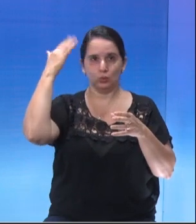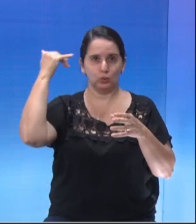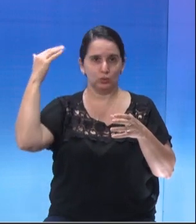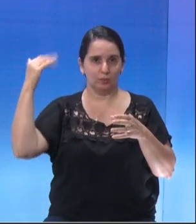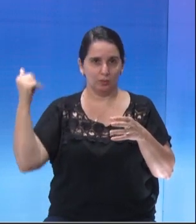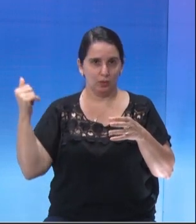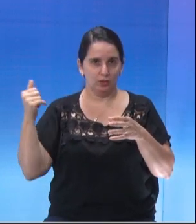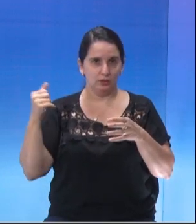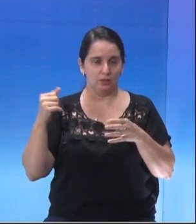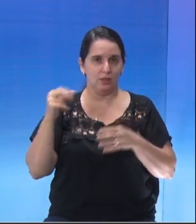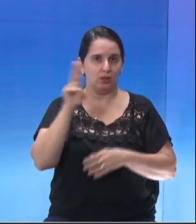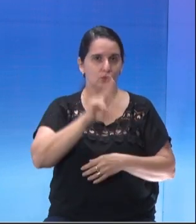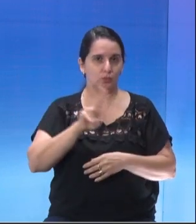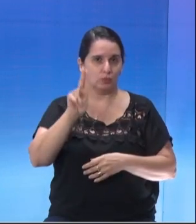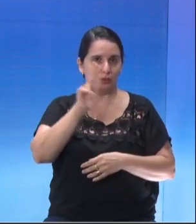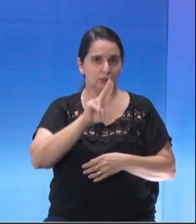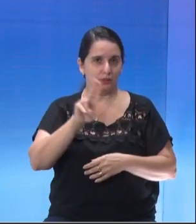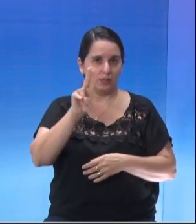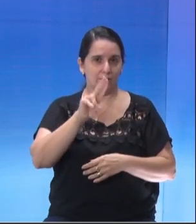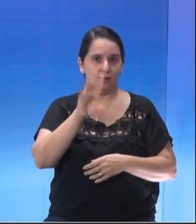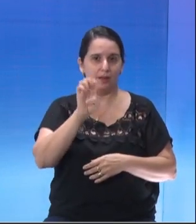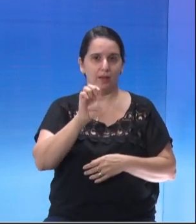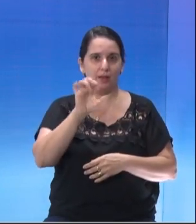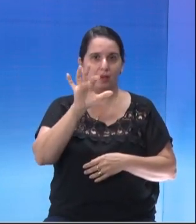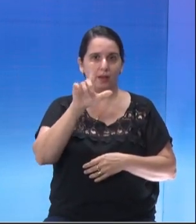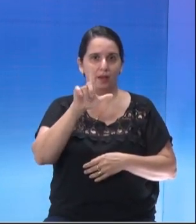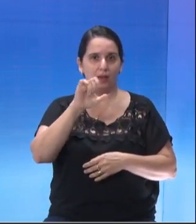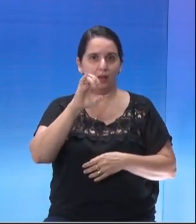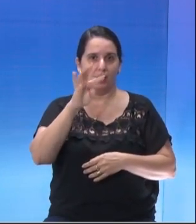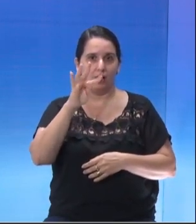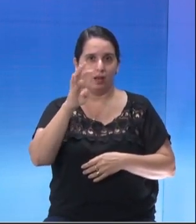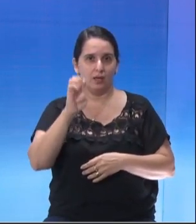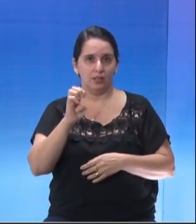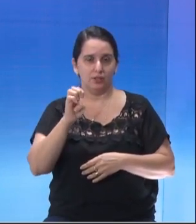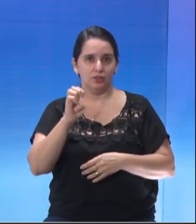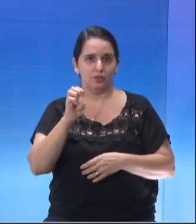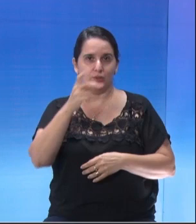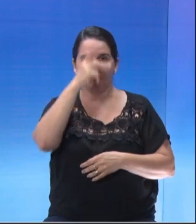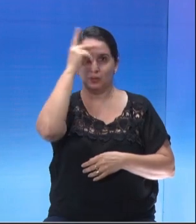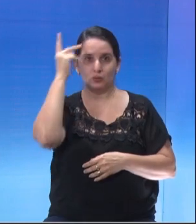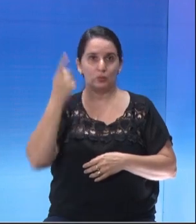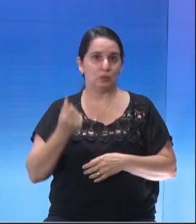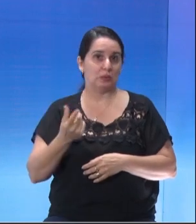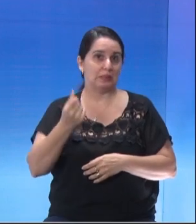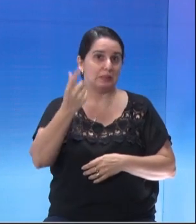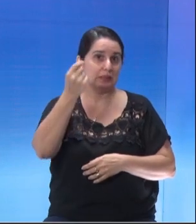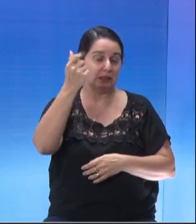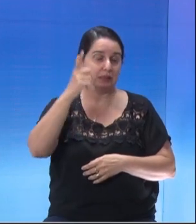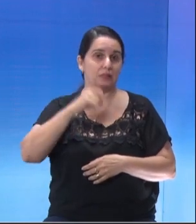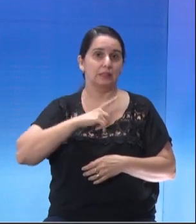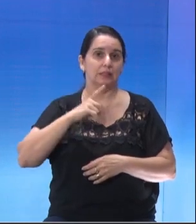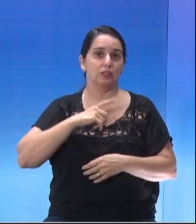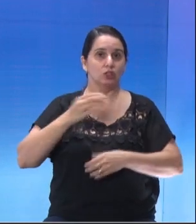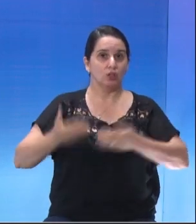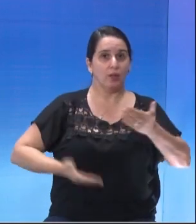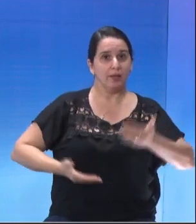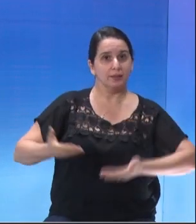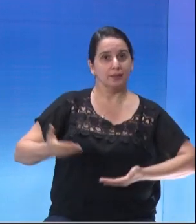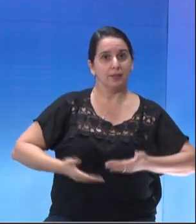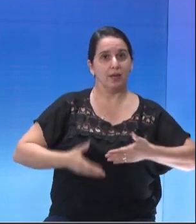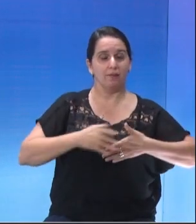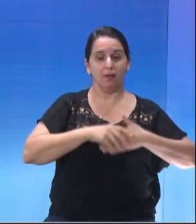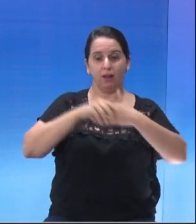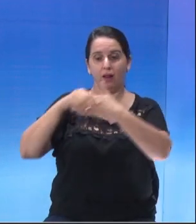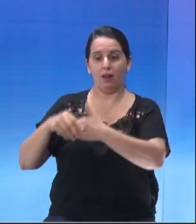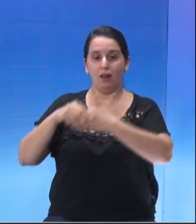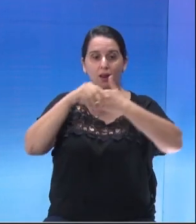essas mensagens, né, eram a elite, porque eles tinham escribas, eles tinham os escravos e levavam, né? Então, naquela época,